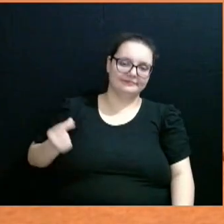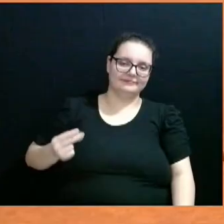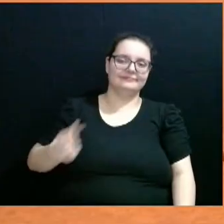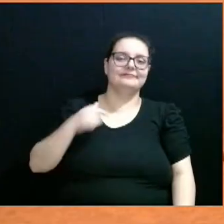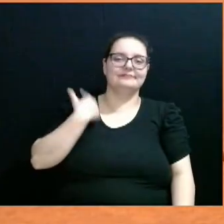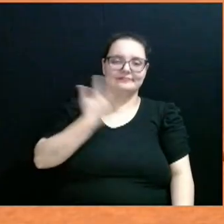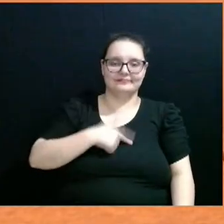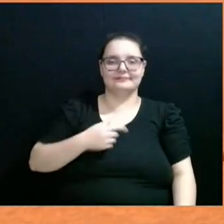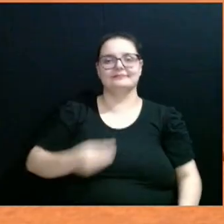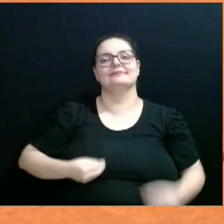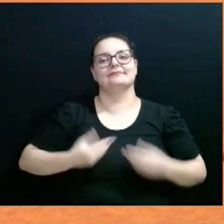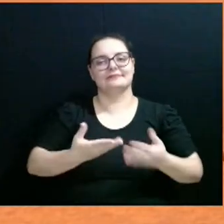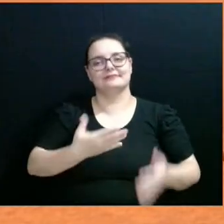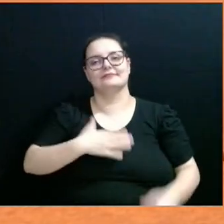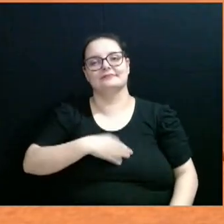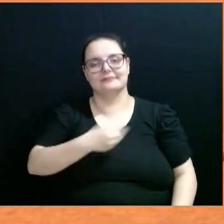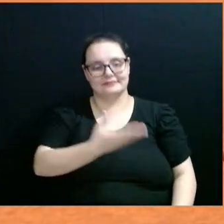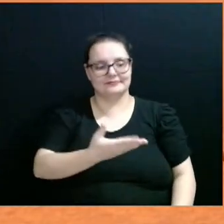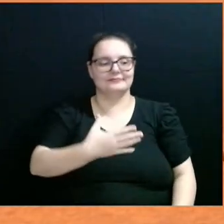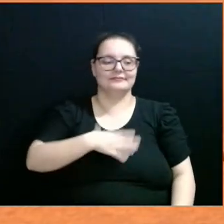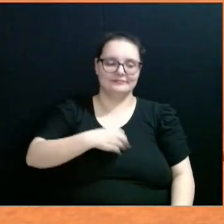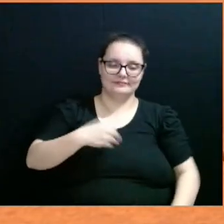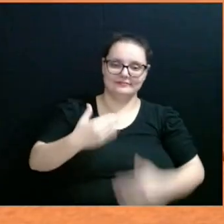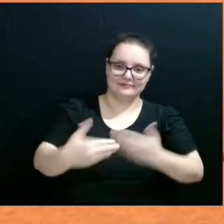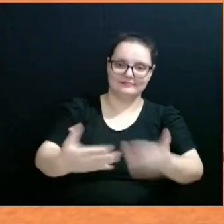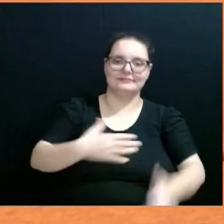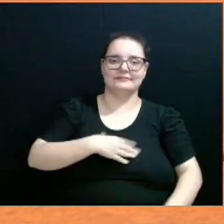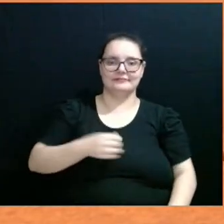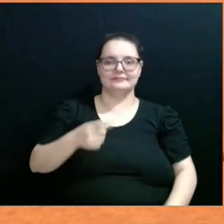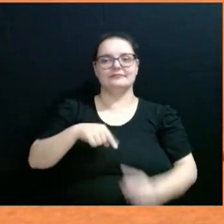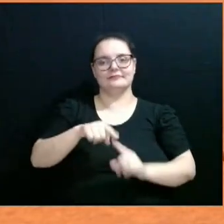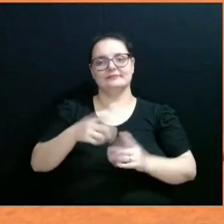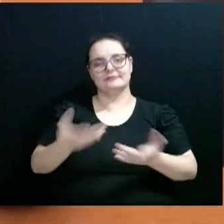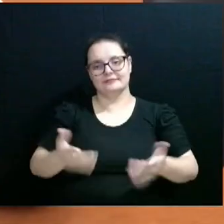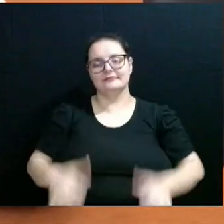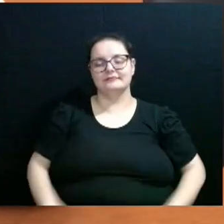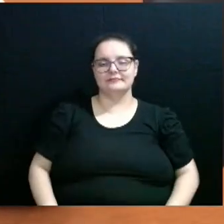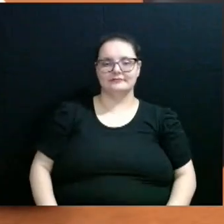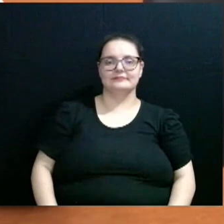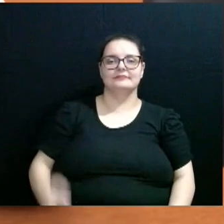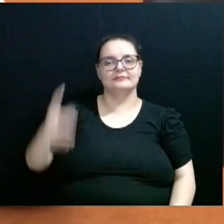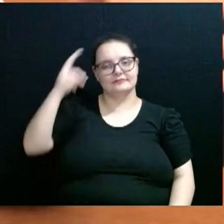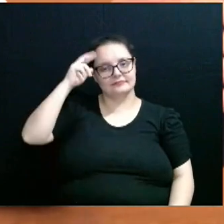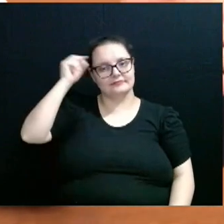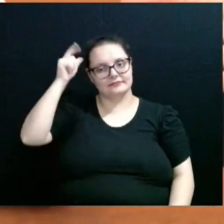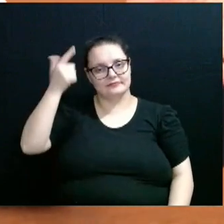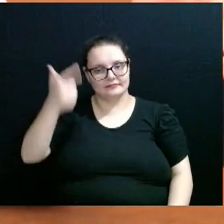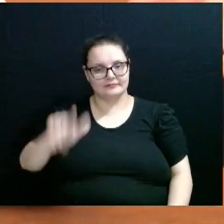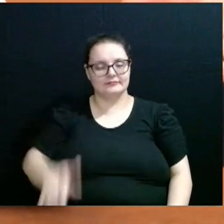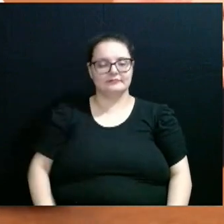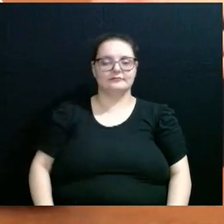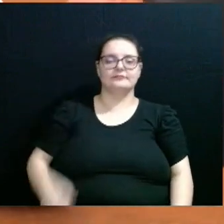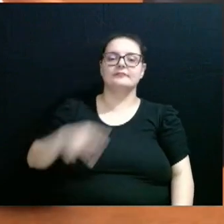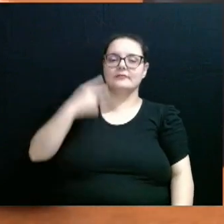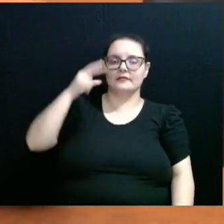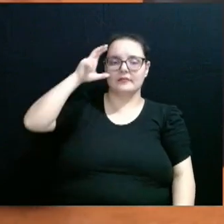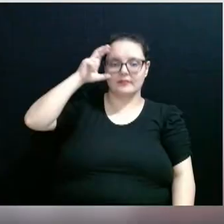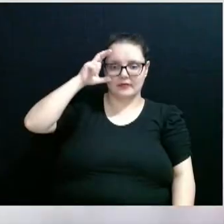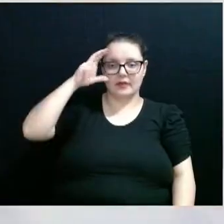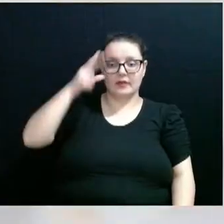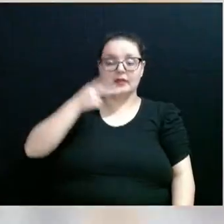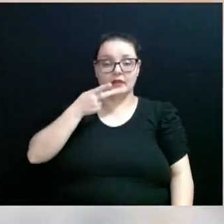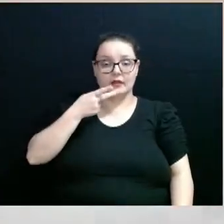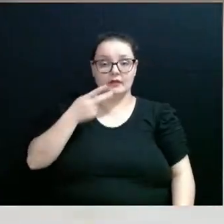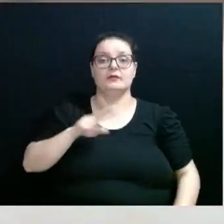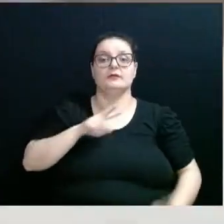eles e eles para os seus filhos. O objetivo é esse, né? É uma cultura que segue. Carlinhos Camelô ressaltou o aspecto